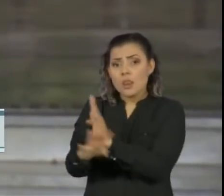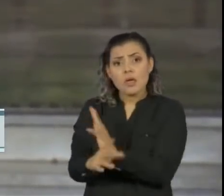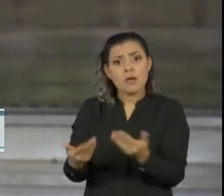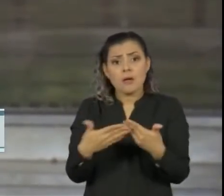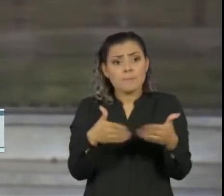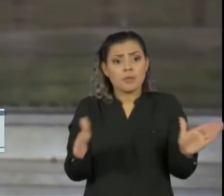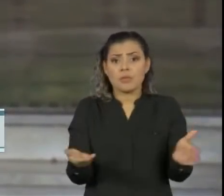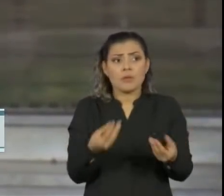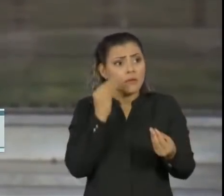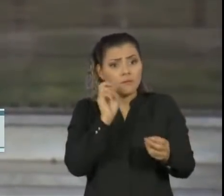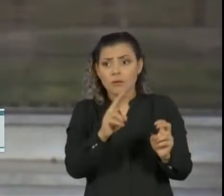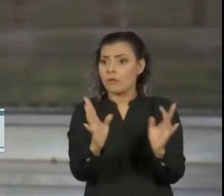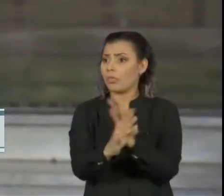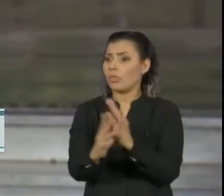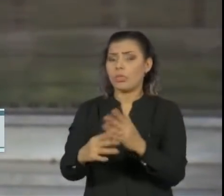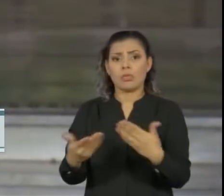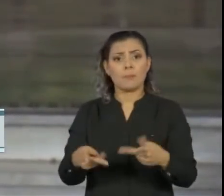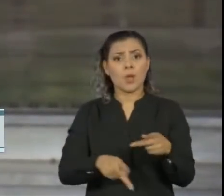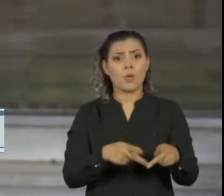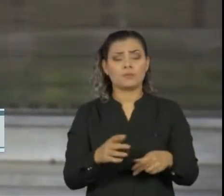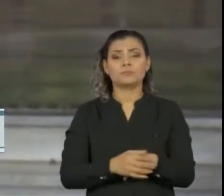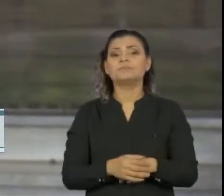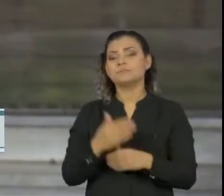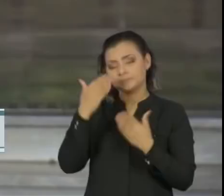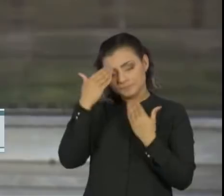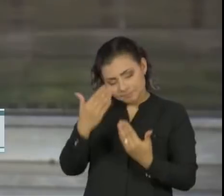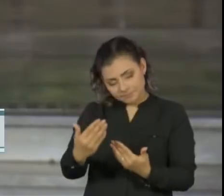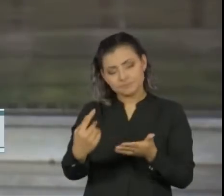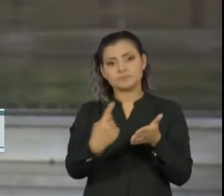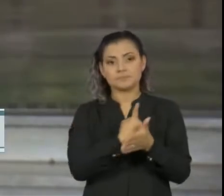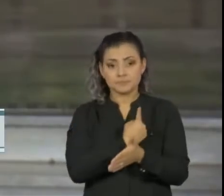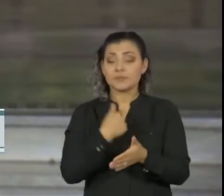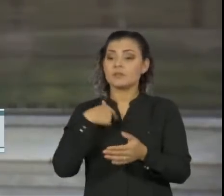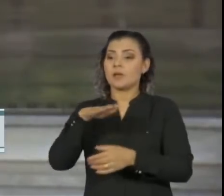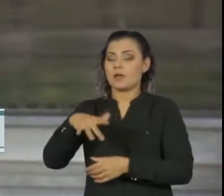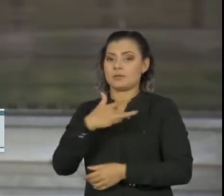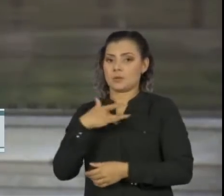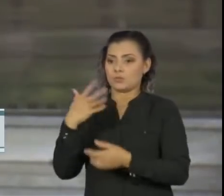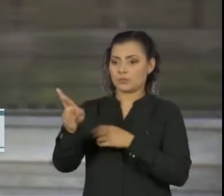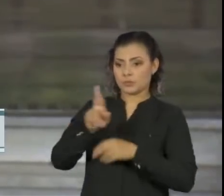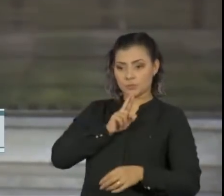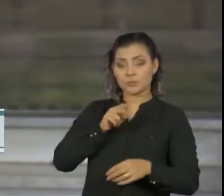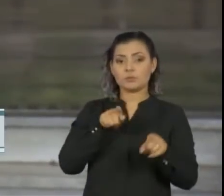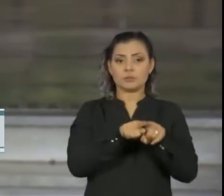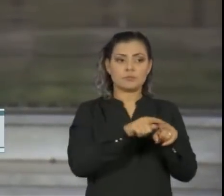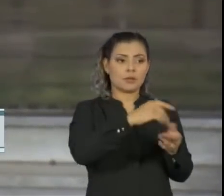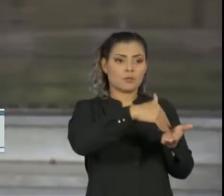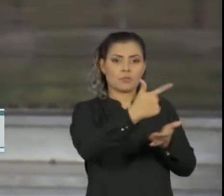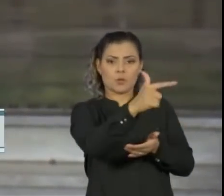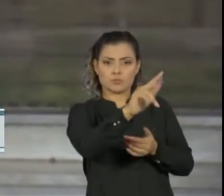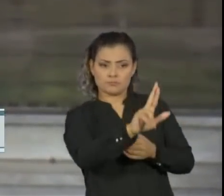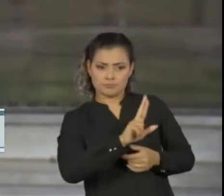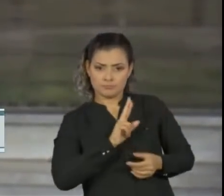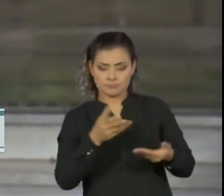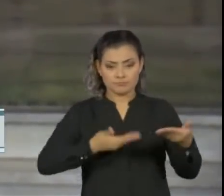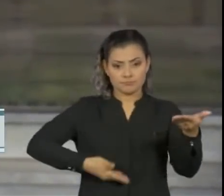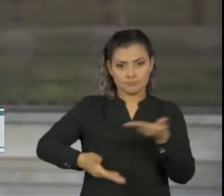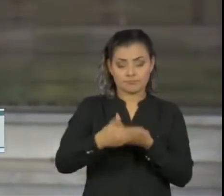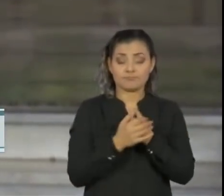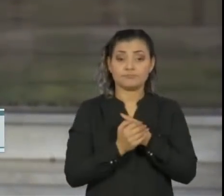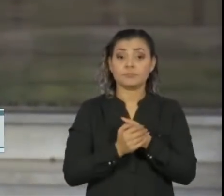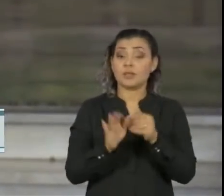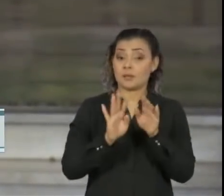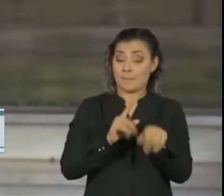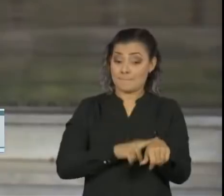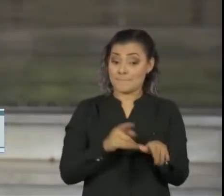Vamos dividir com a saúde e com o secretário de Desenvolvimento Regional, mas eu lembro também que cabe muito nesse processo da quarentena, e